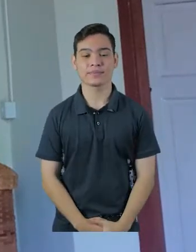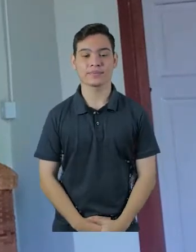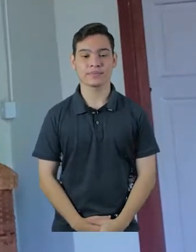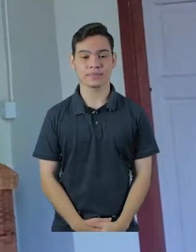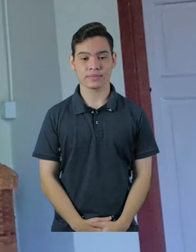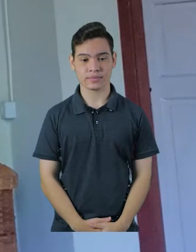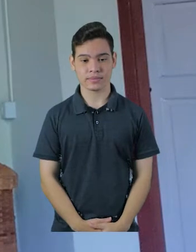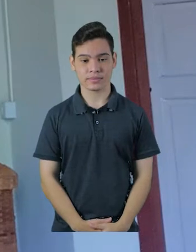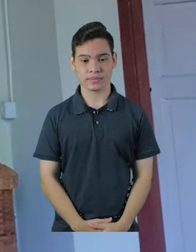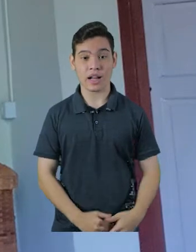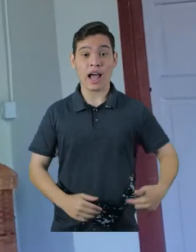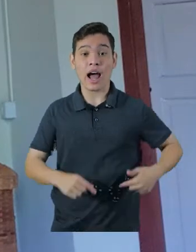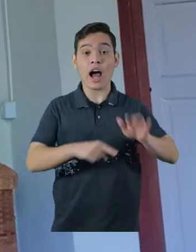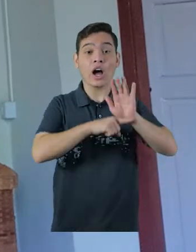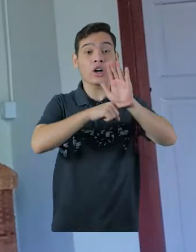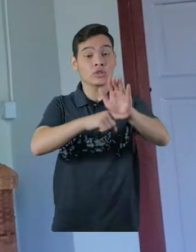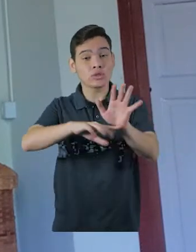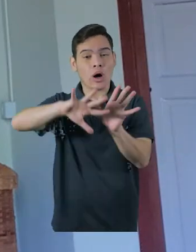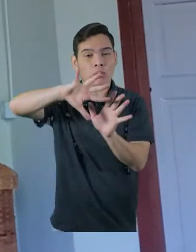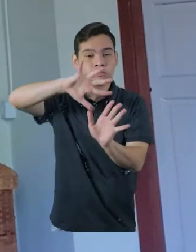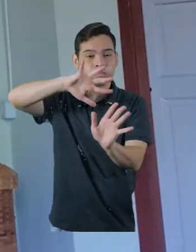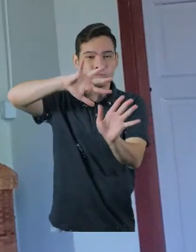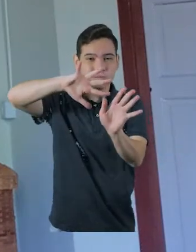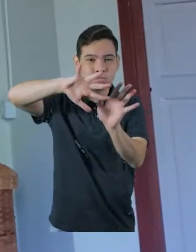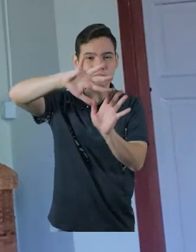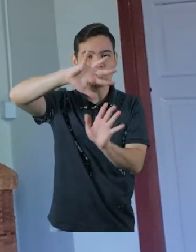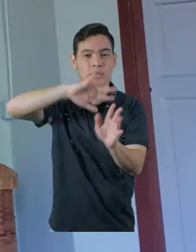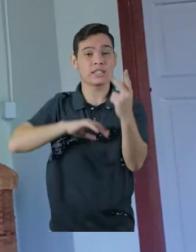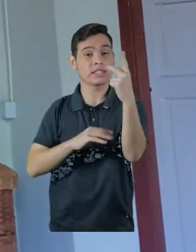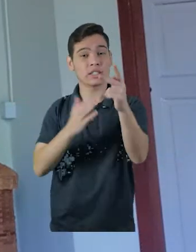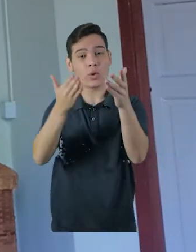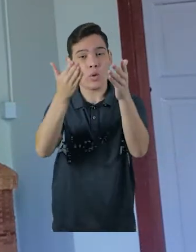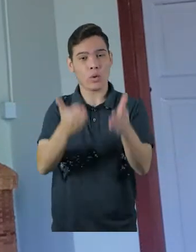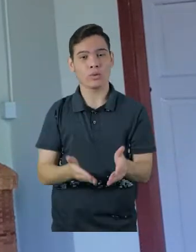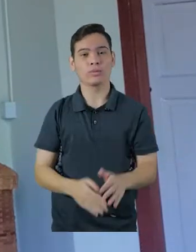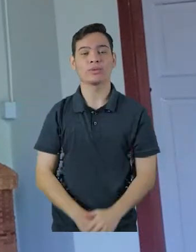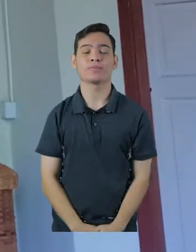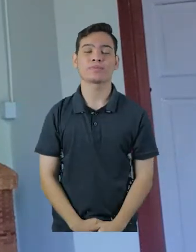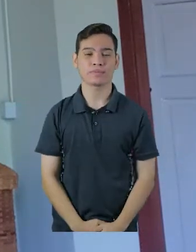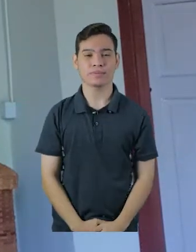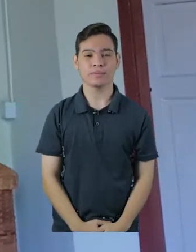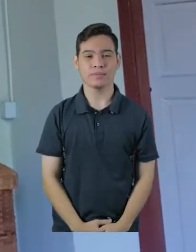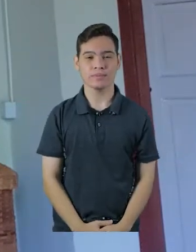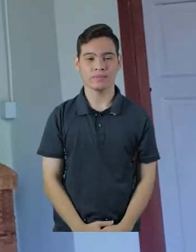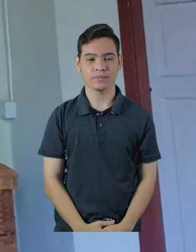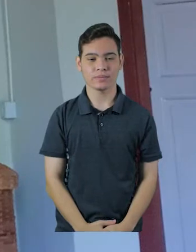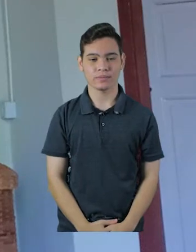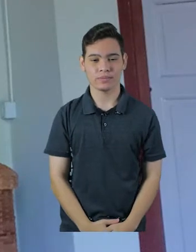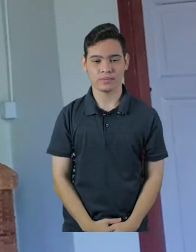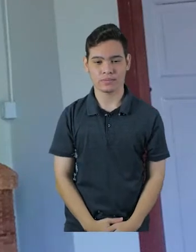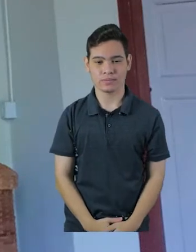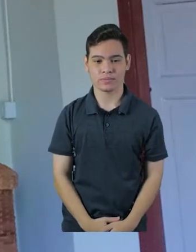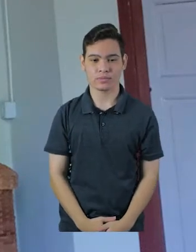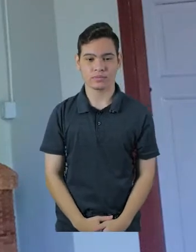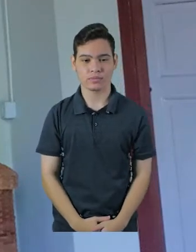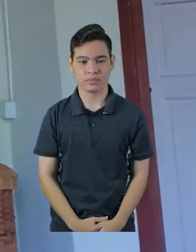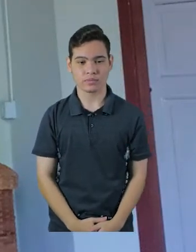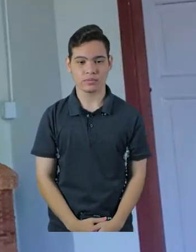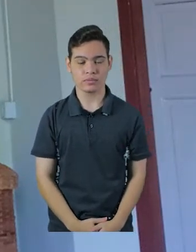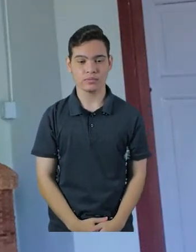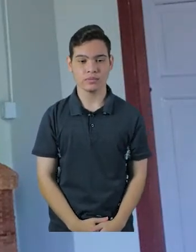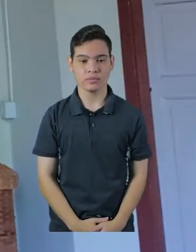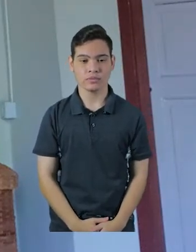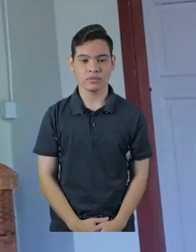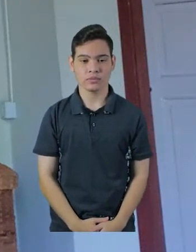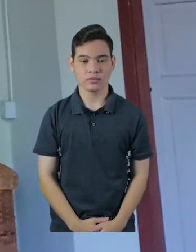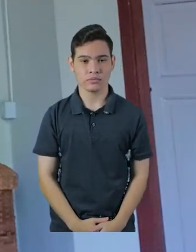e esse movimento vai ondular e se propagar até o topo da cabeça. E de novo você pode brincar,